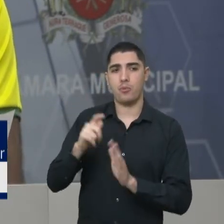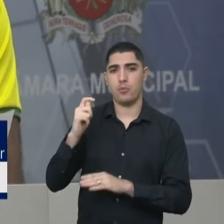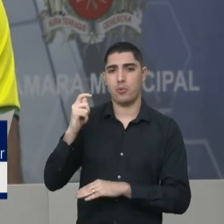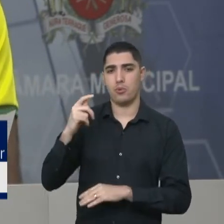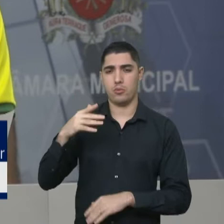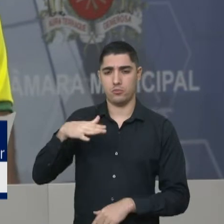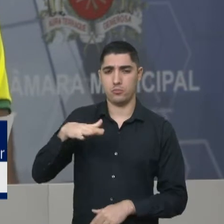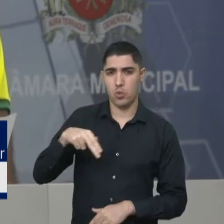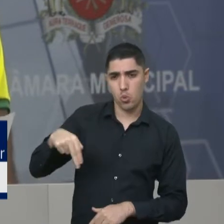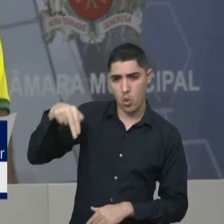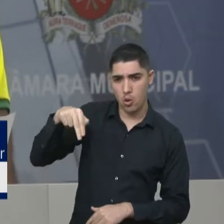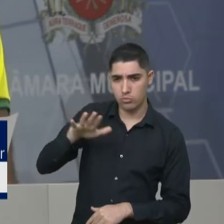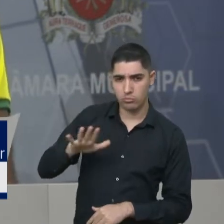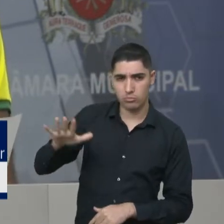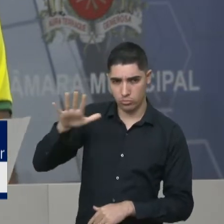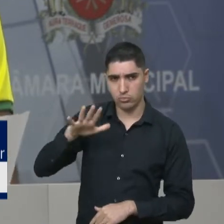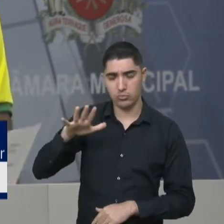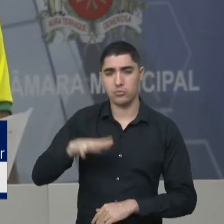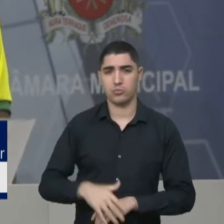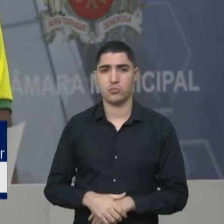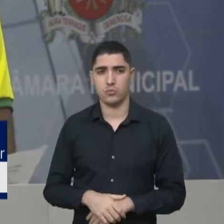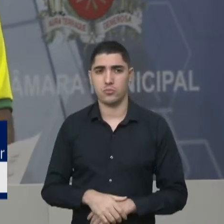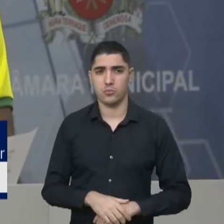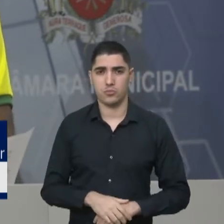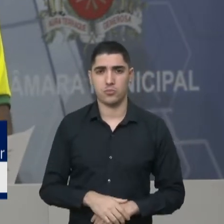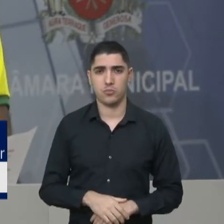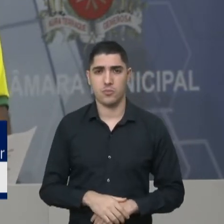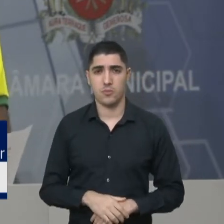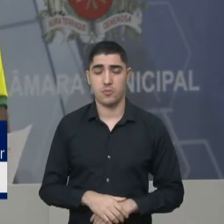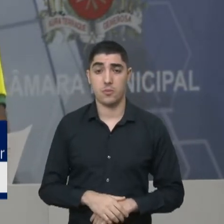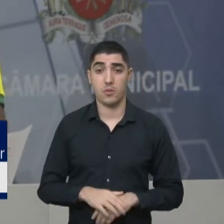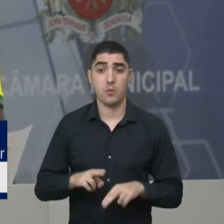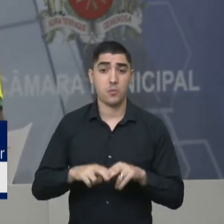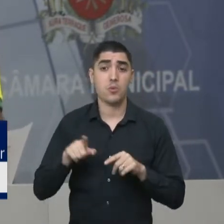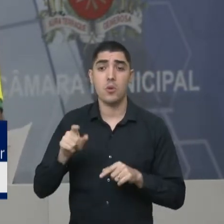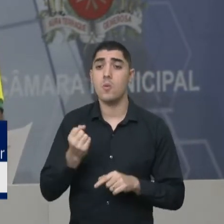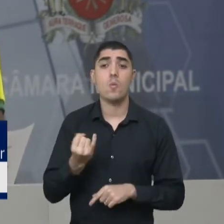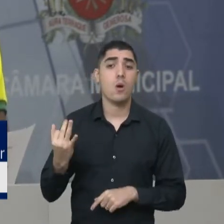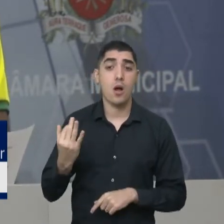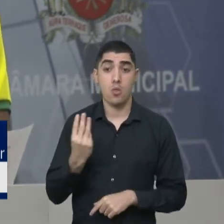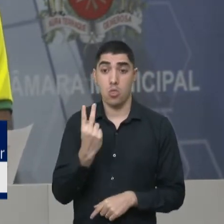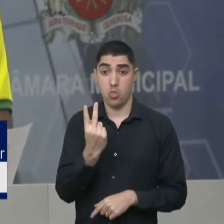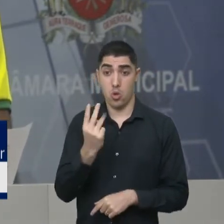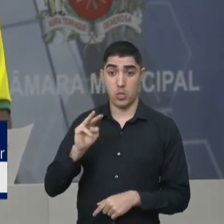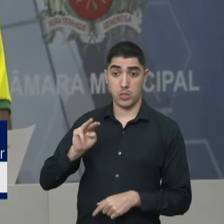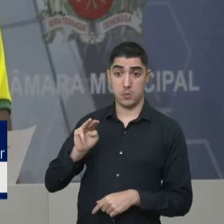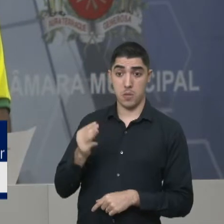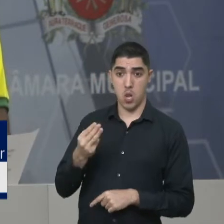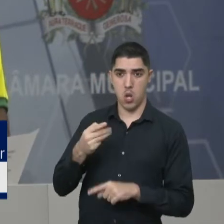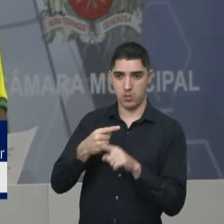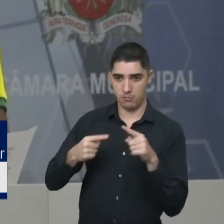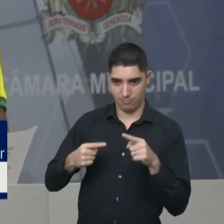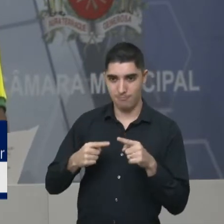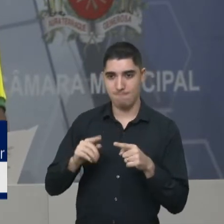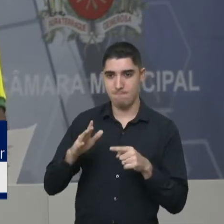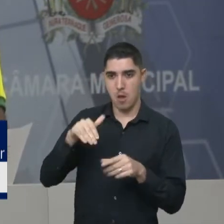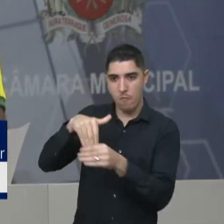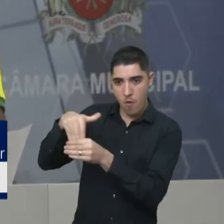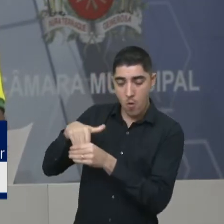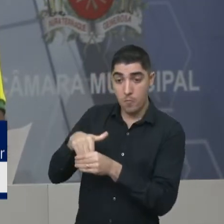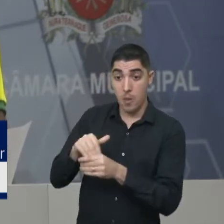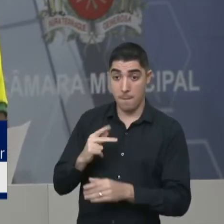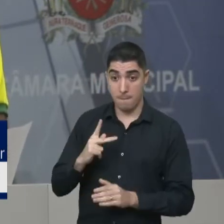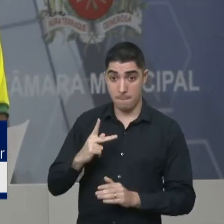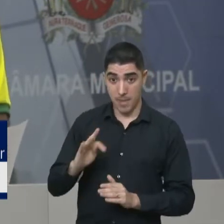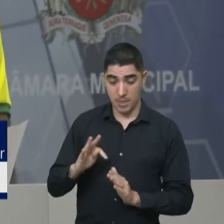Qual o número de eleitores no Rio Grande do Norte, vereador Walter? 2,5 milhões. O PT elegeu no Ceará